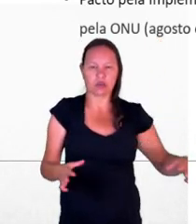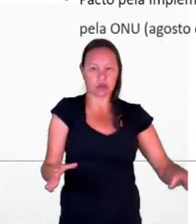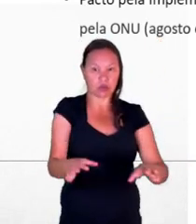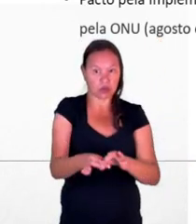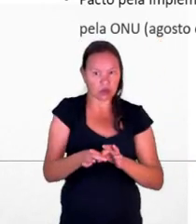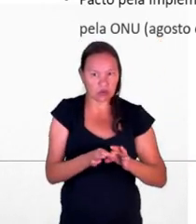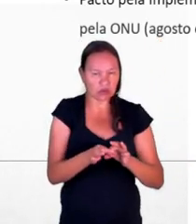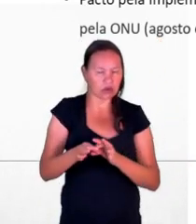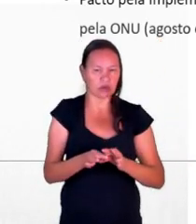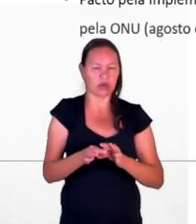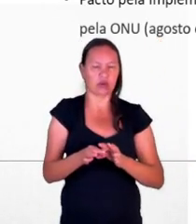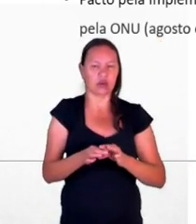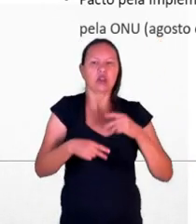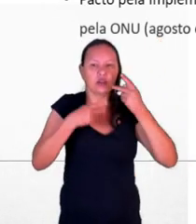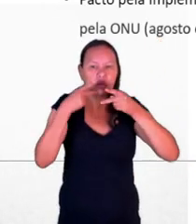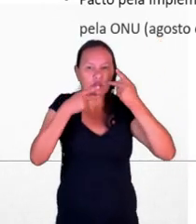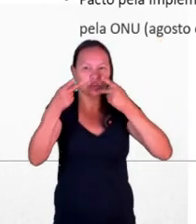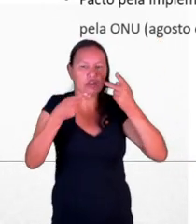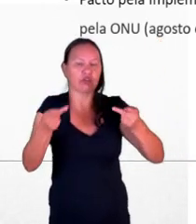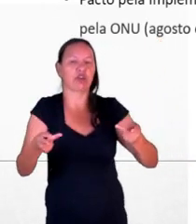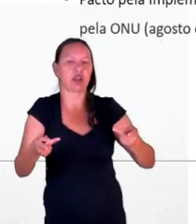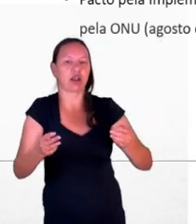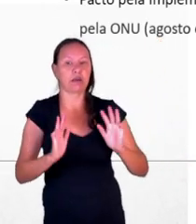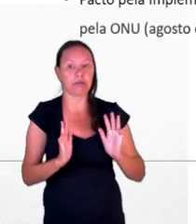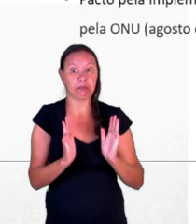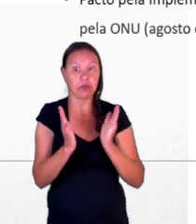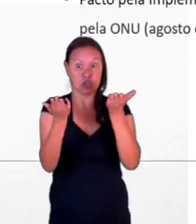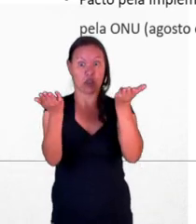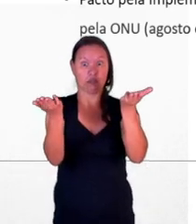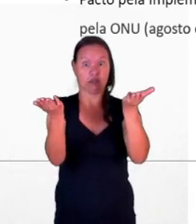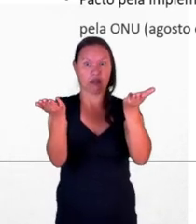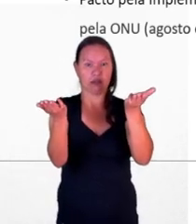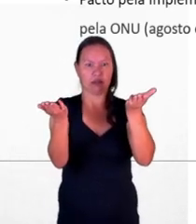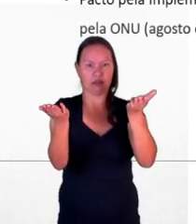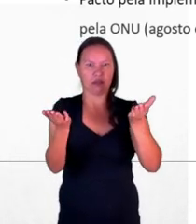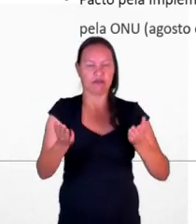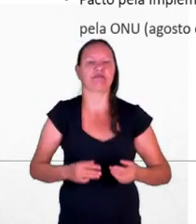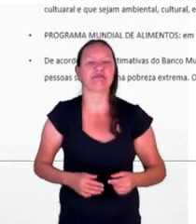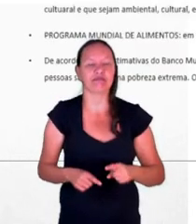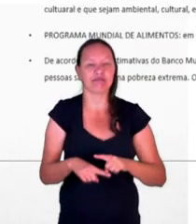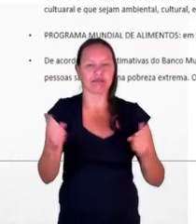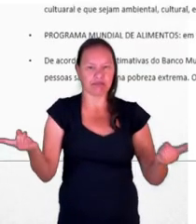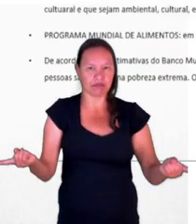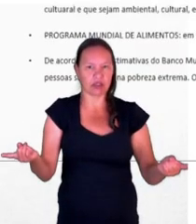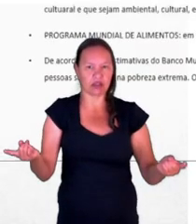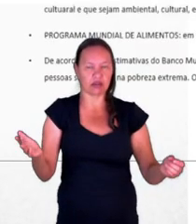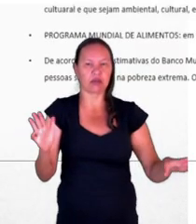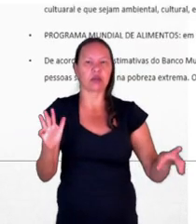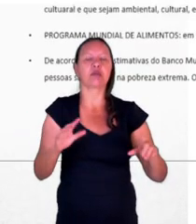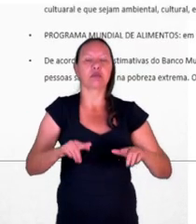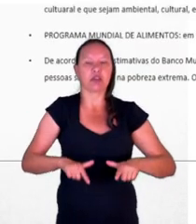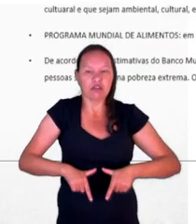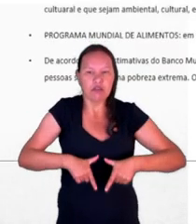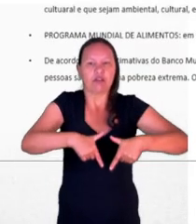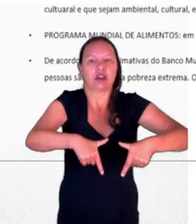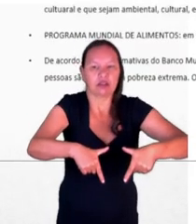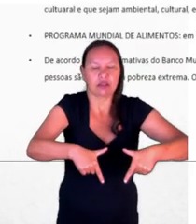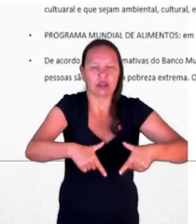de se desvelar na implementação de ações né para o enfrentamento da